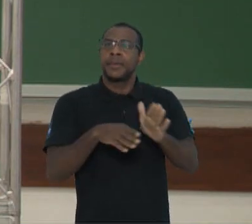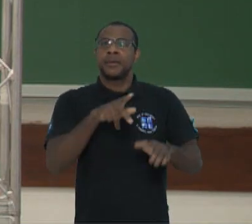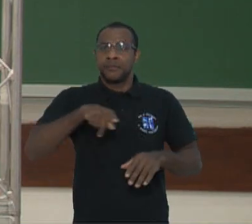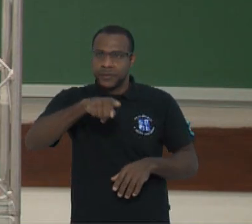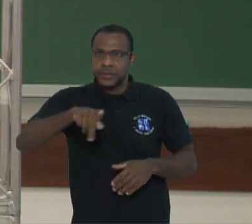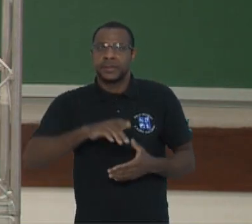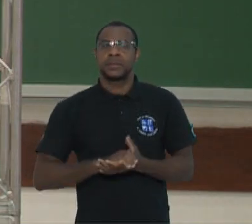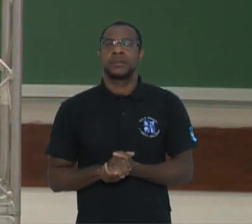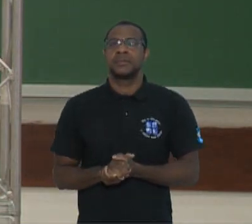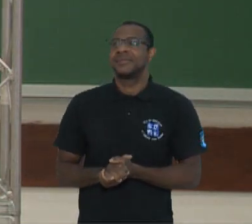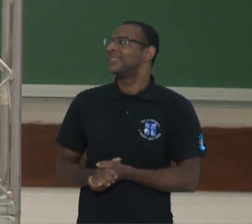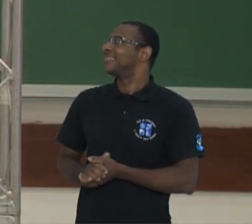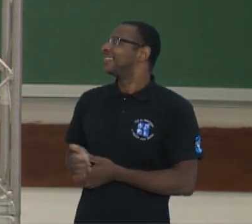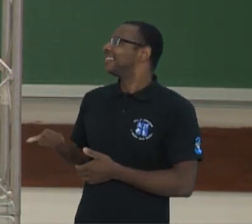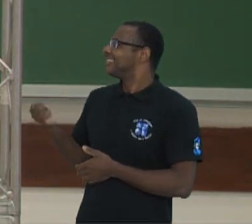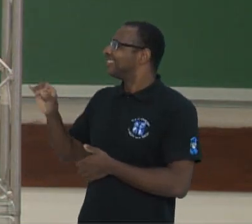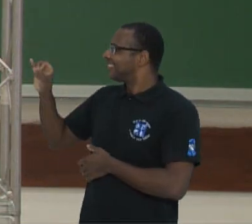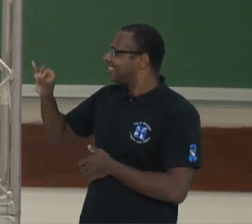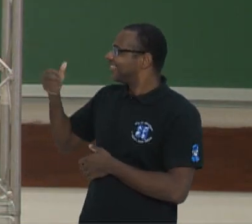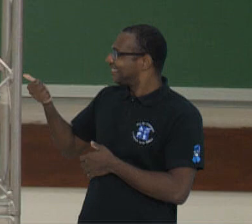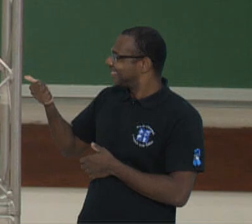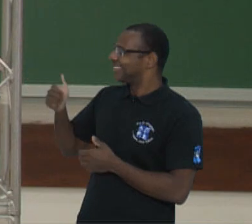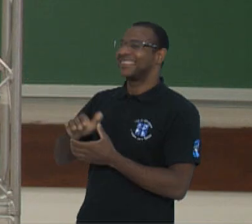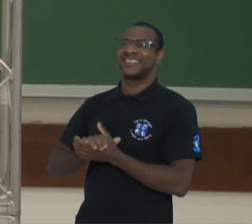eu cumprimentar meu amigo aqui. Hi, Val!